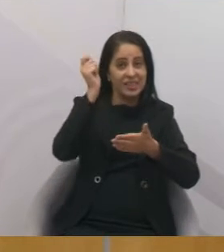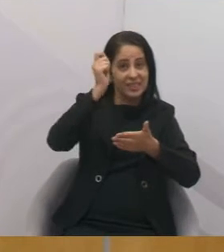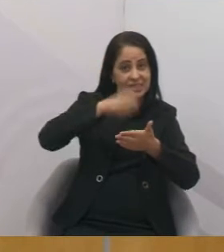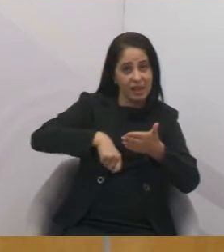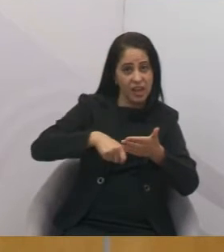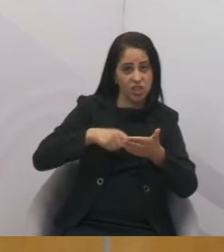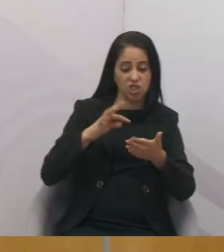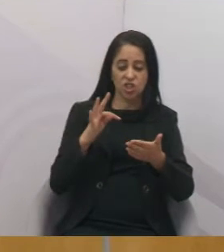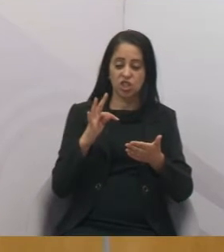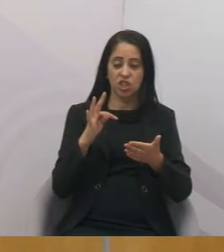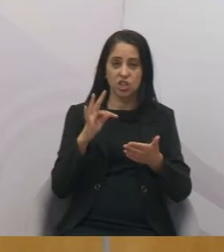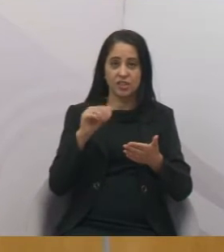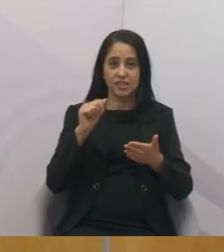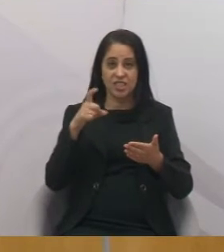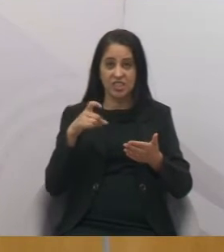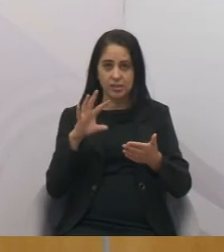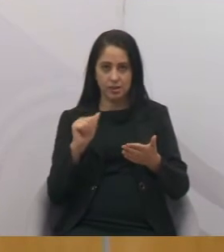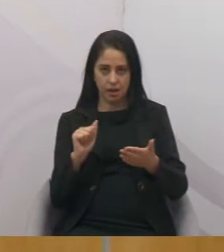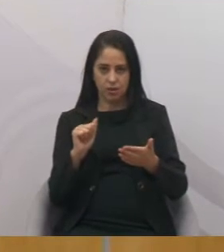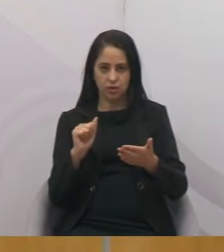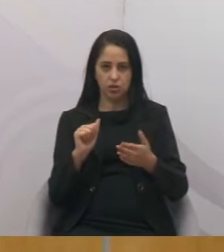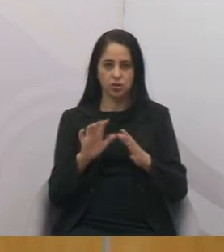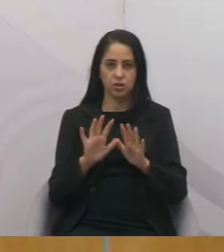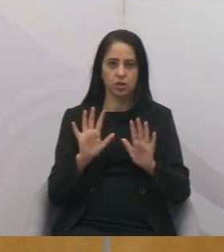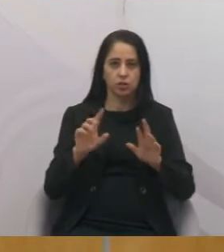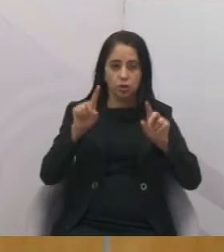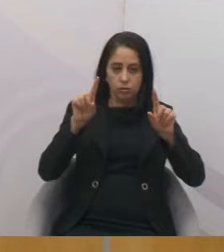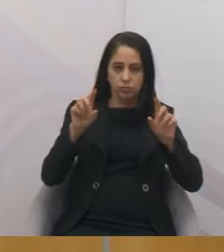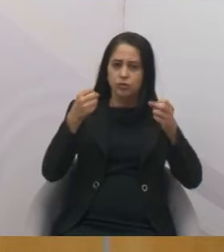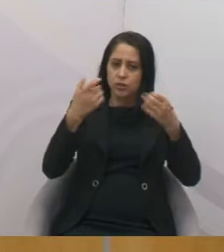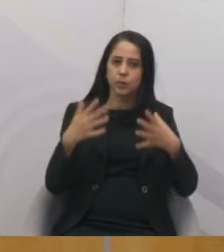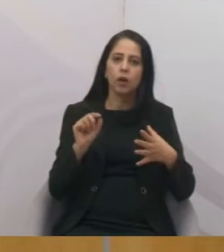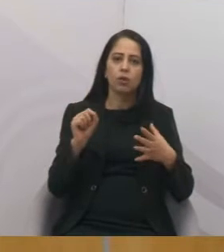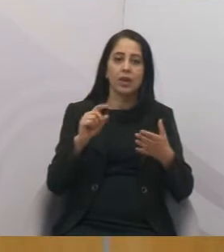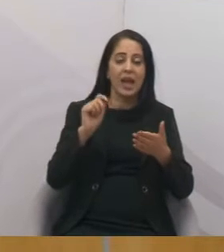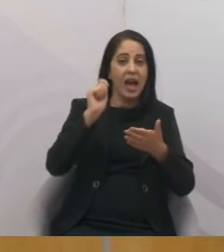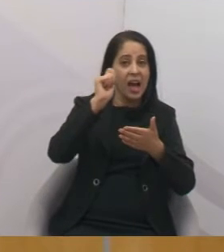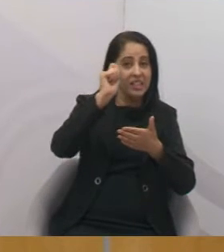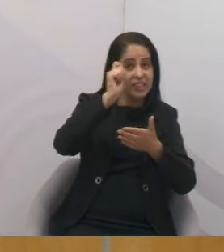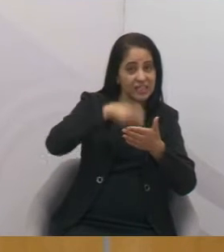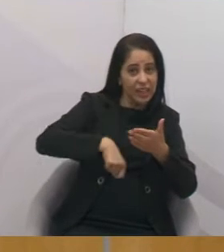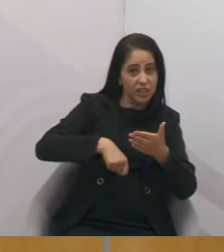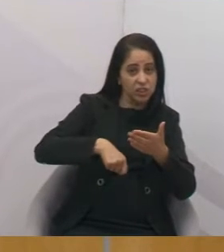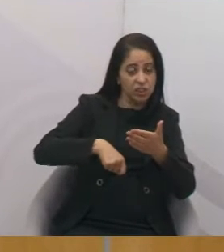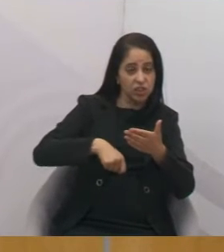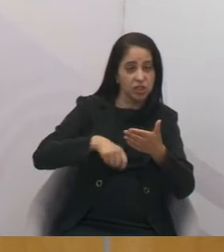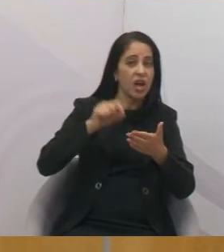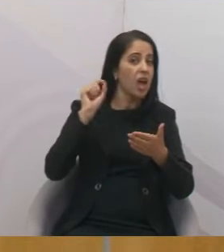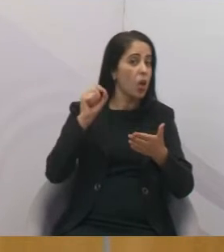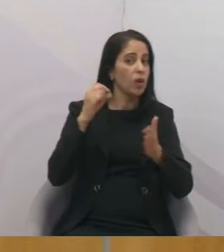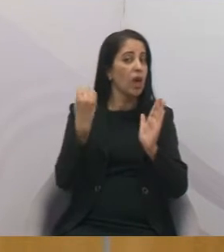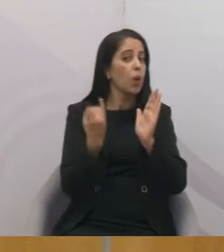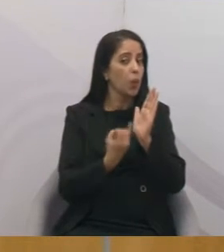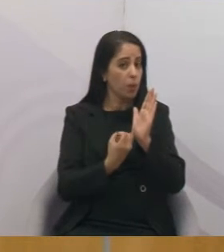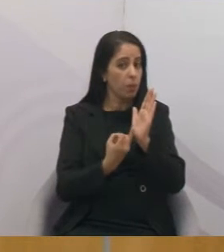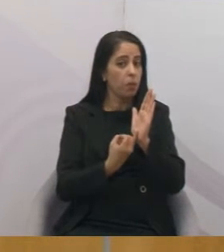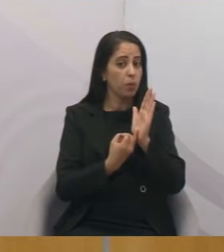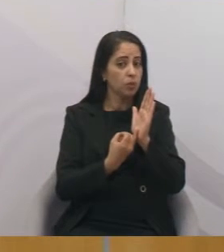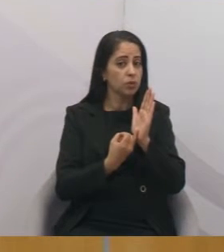os valores recolhidos, né? E aqui eu quero só fazer um parênteses, que a taxa, ela é um tributo, né? Mas ela